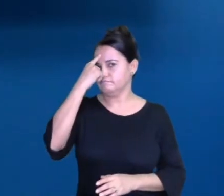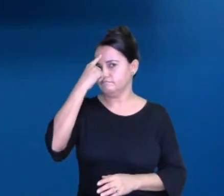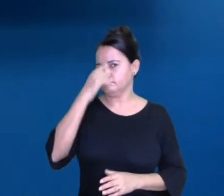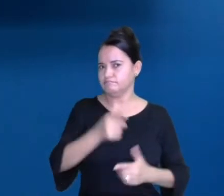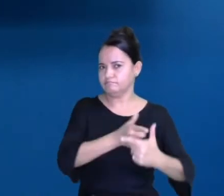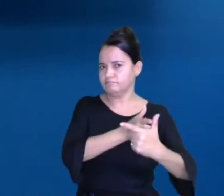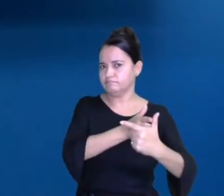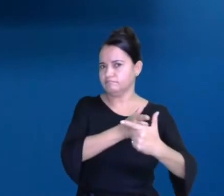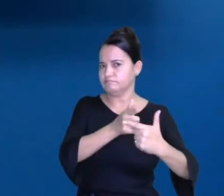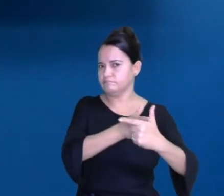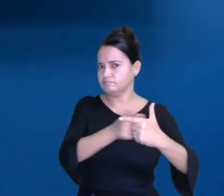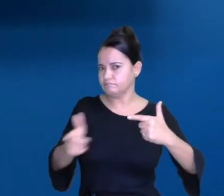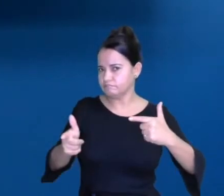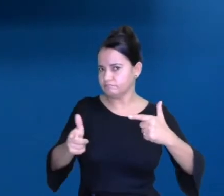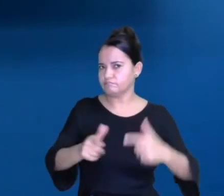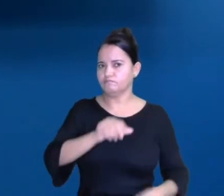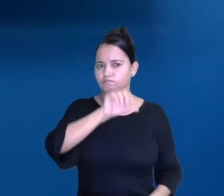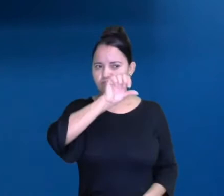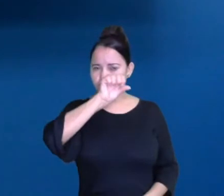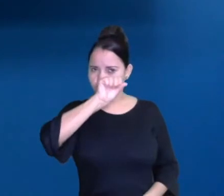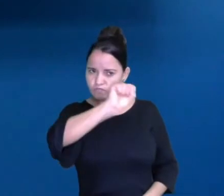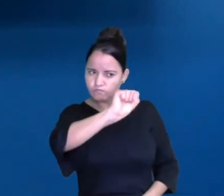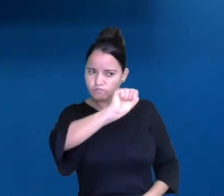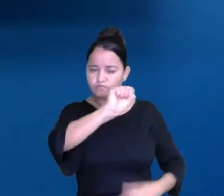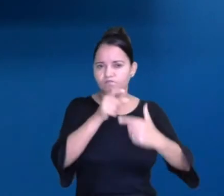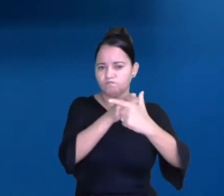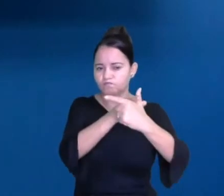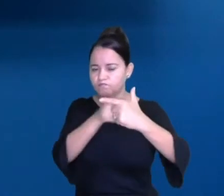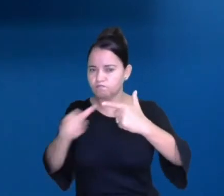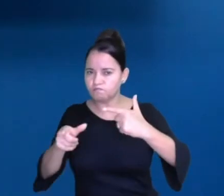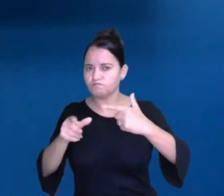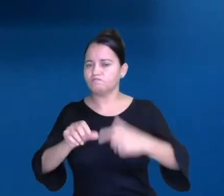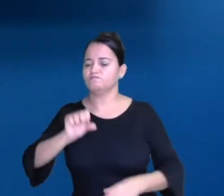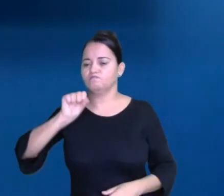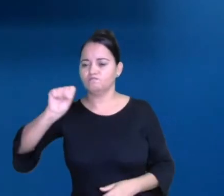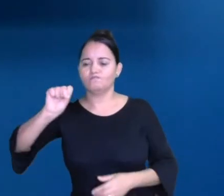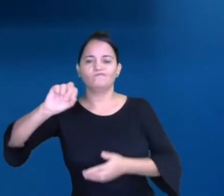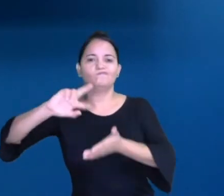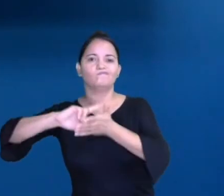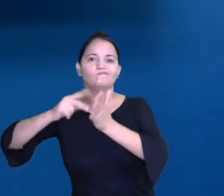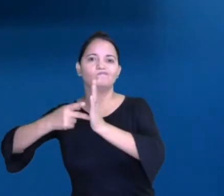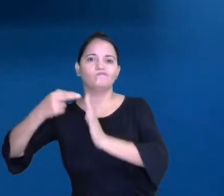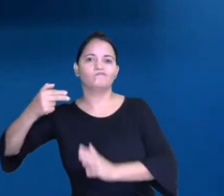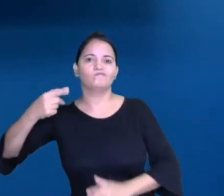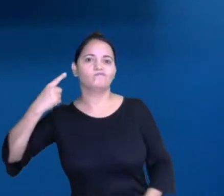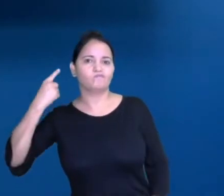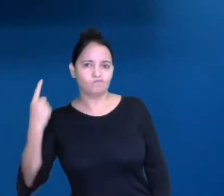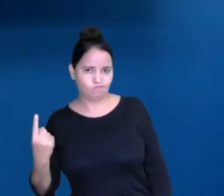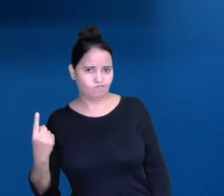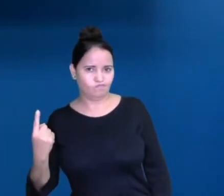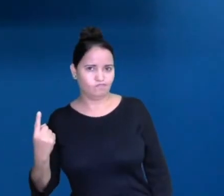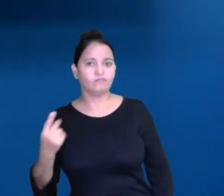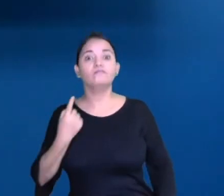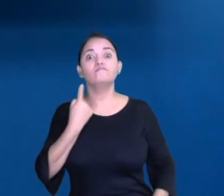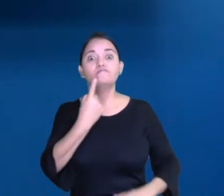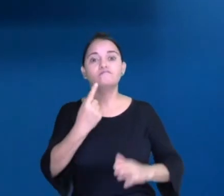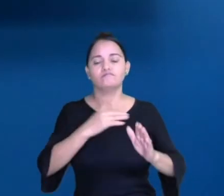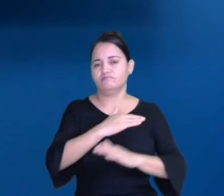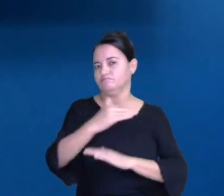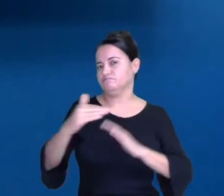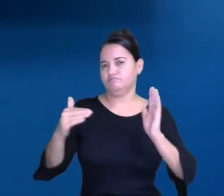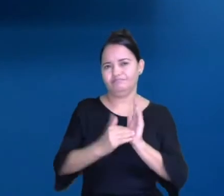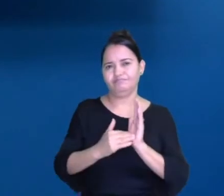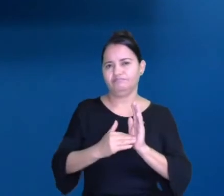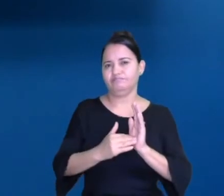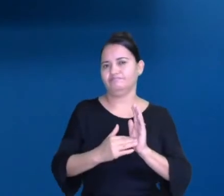é 1? Tá? Pensa em um inteiro. Um inteiro, vão ter outros valores diferentes, claro. Mas aí